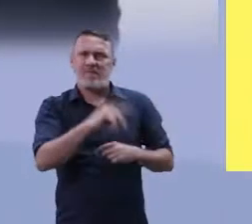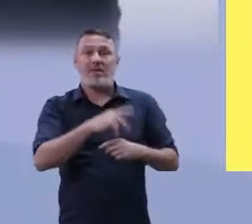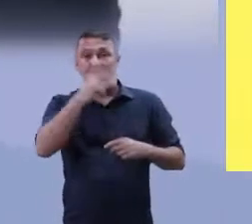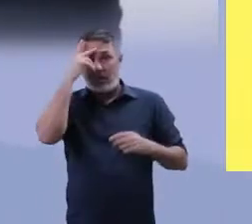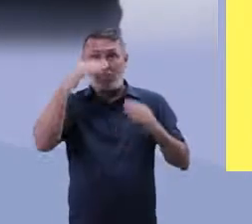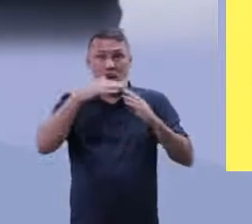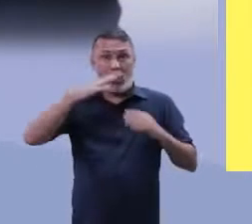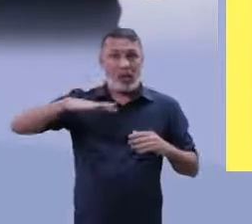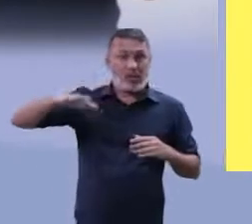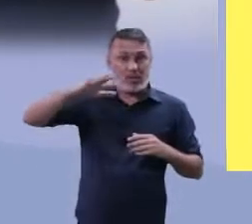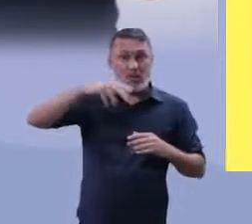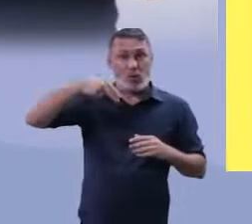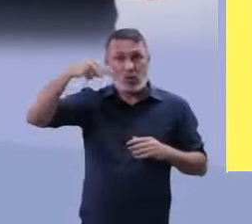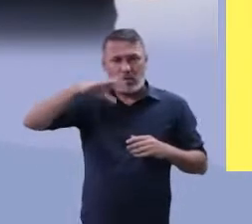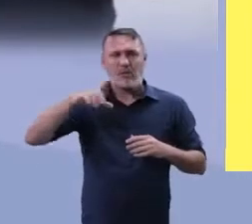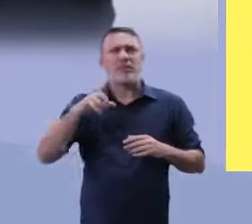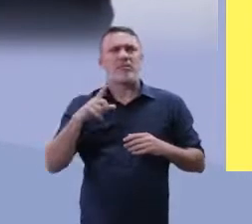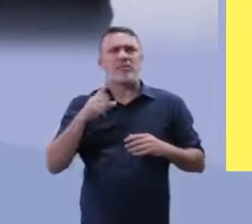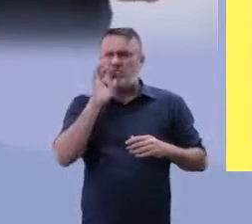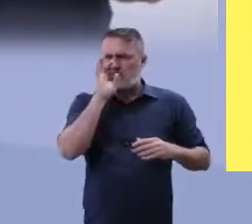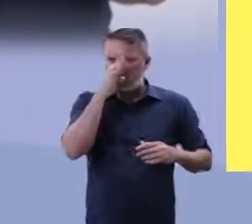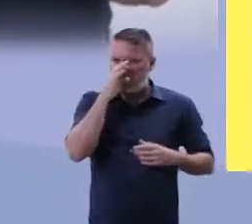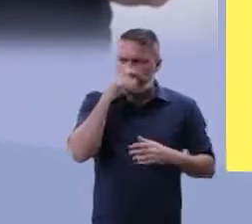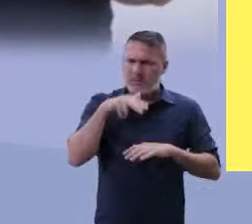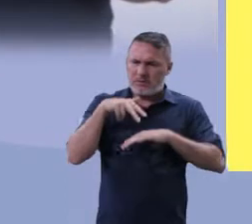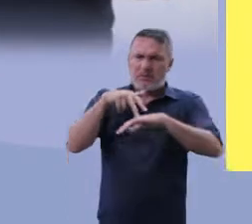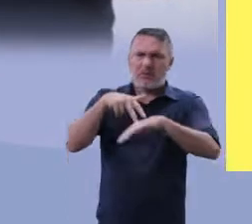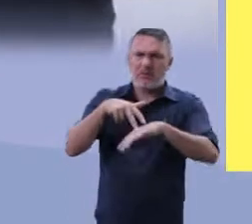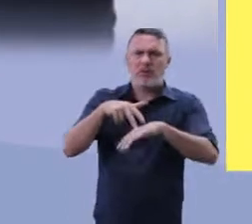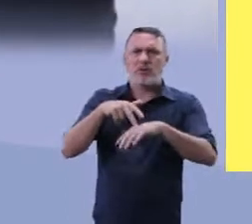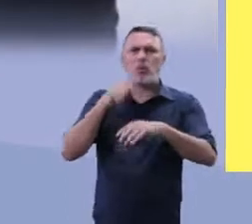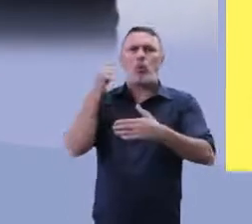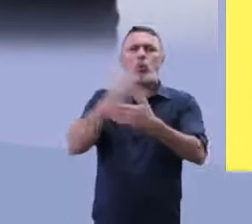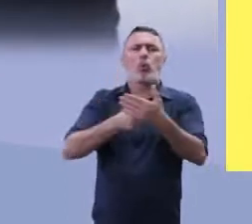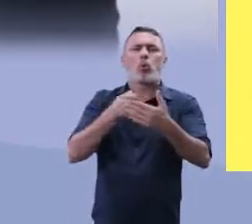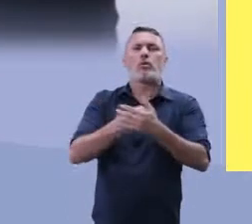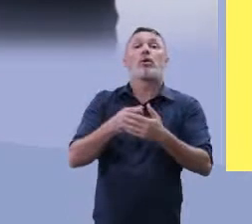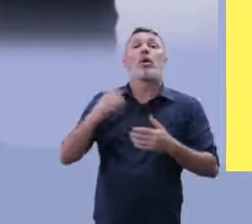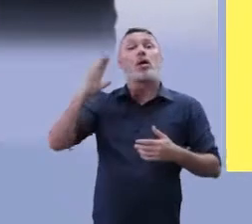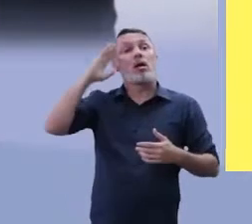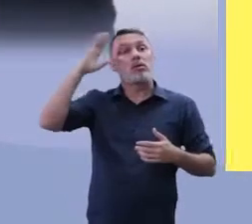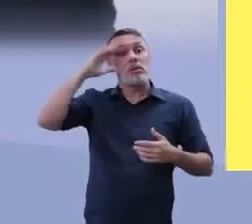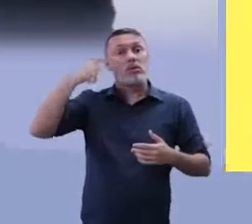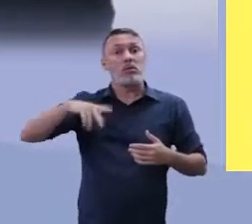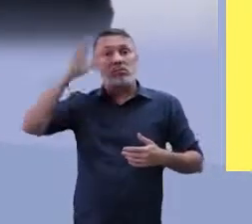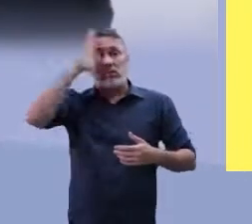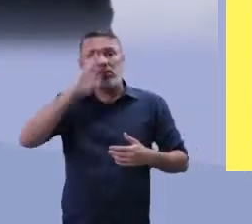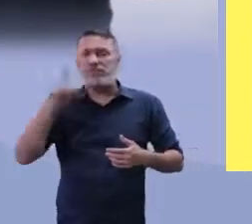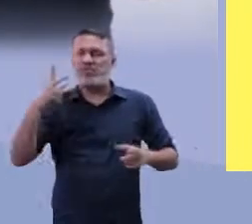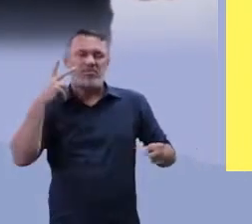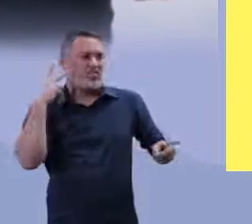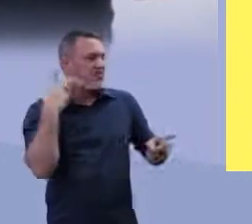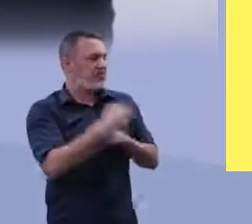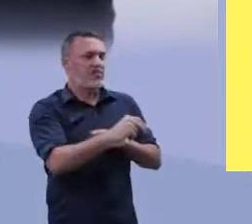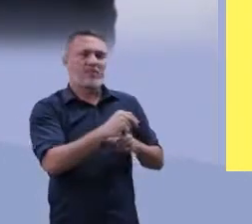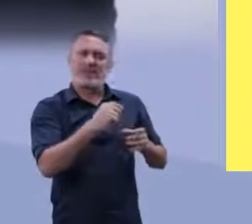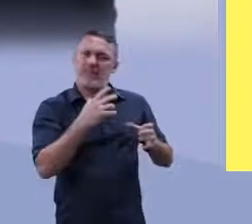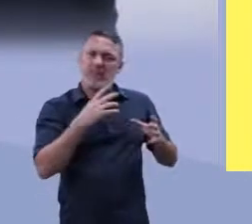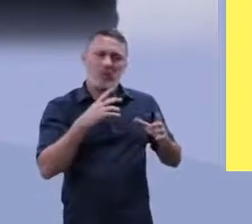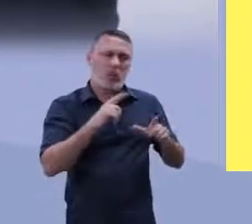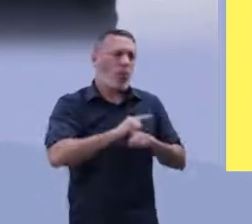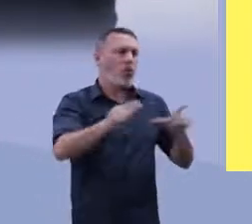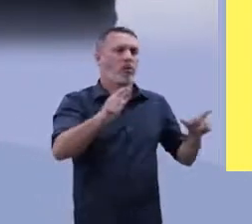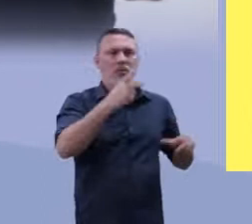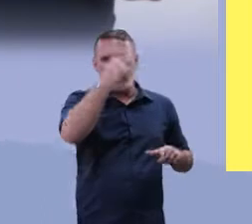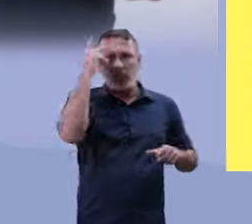Os nordestinos lutaram com muito vigor contra o exército brasileiro, até que foram dizimadas no mês